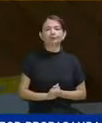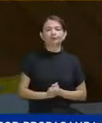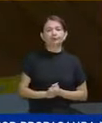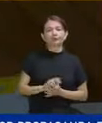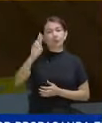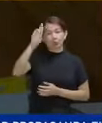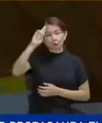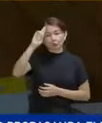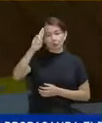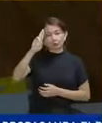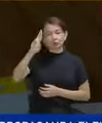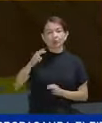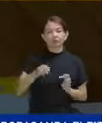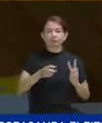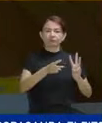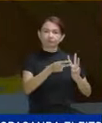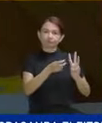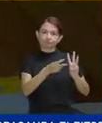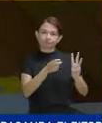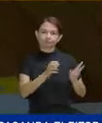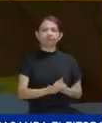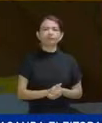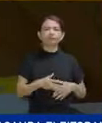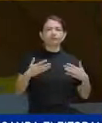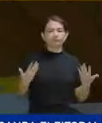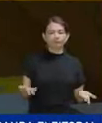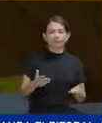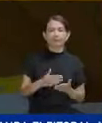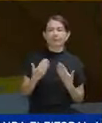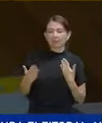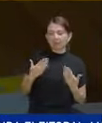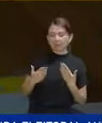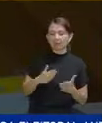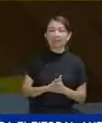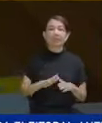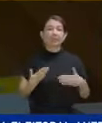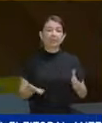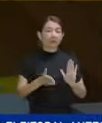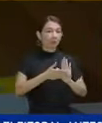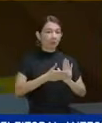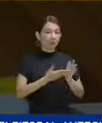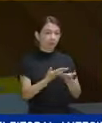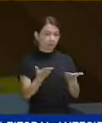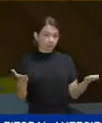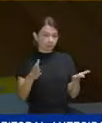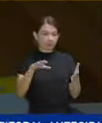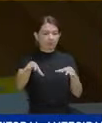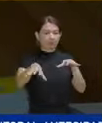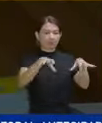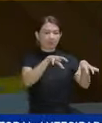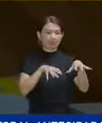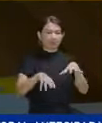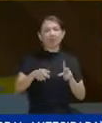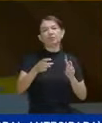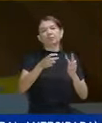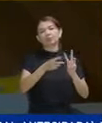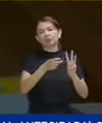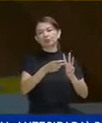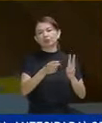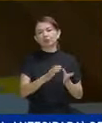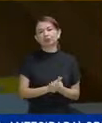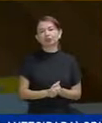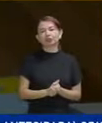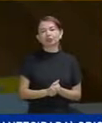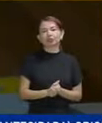toda a comunidade que a gente conversou. Entre outras coisas, a gente faz a seguinte proposta para as comunidades indígenas, que é